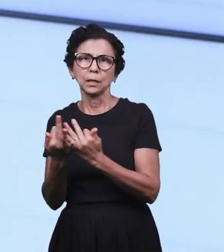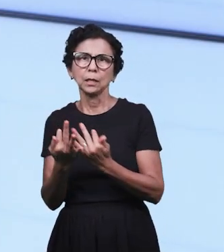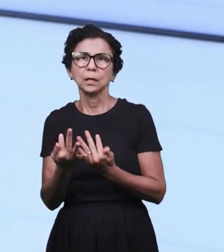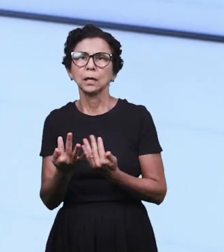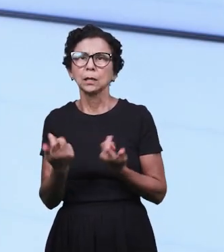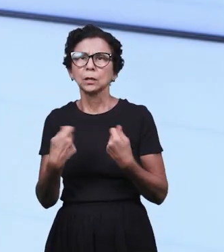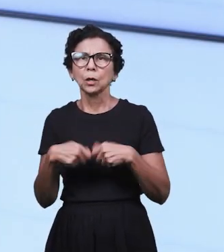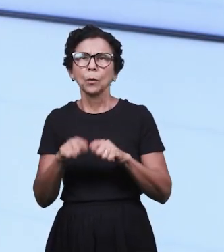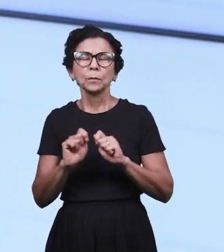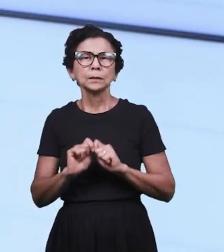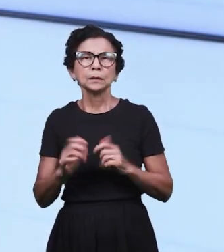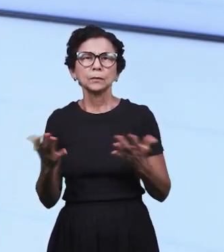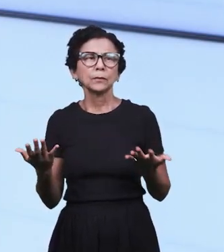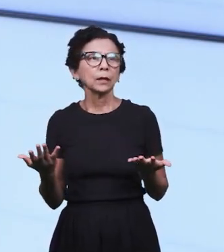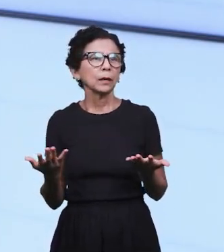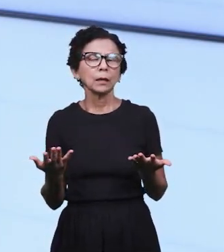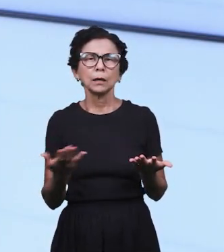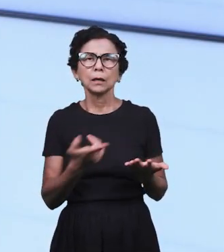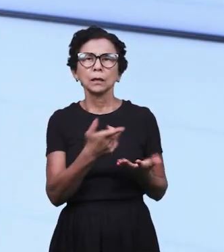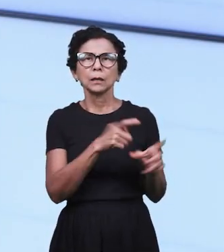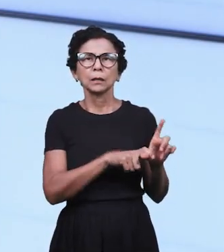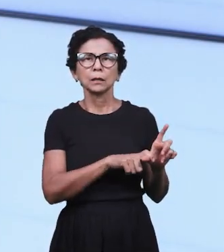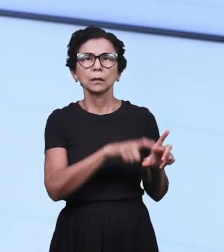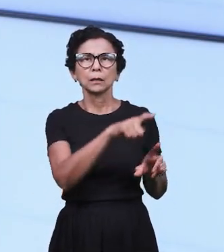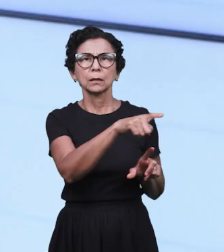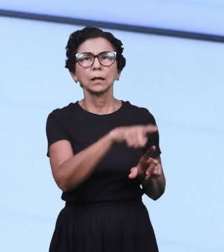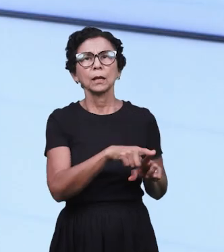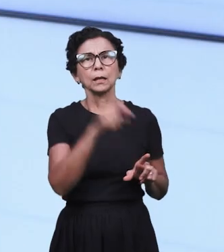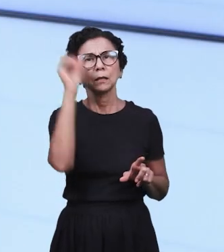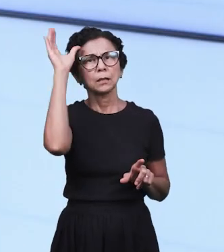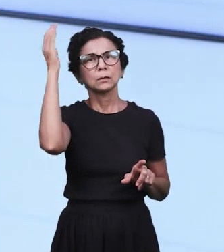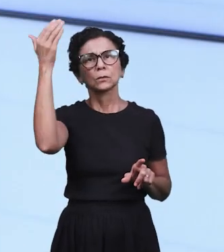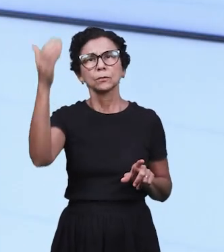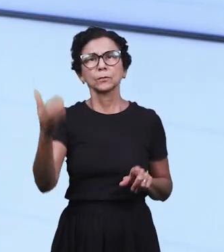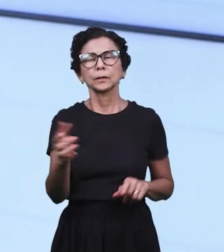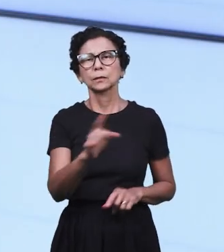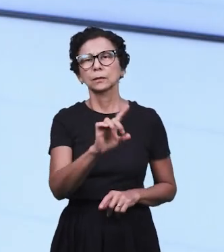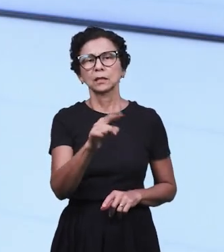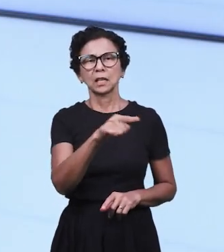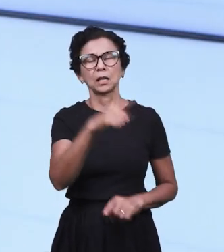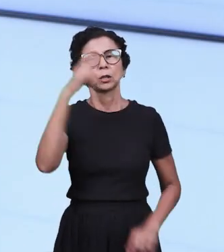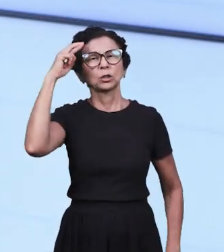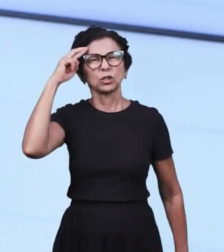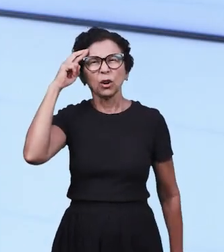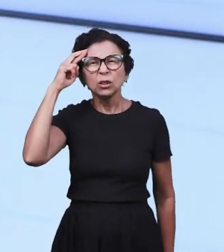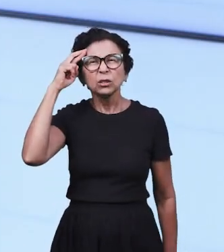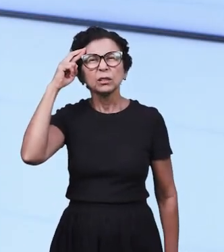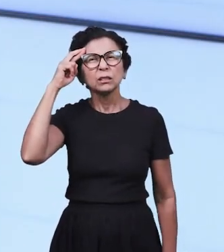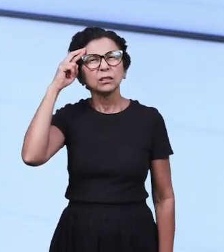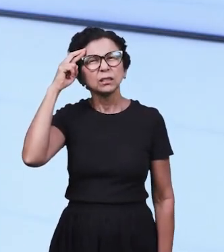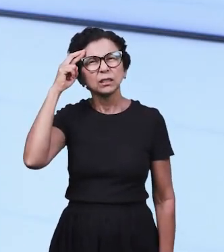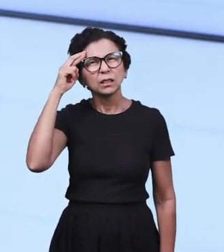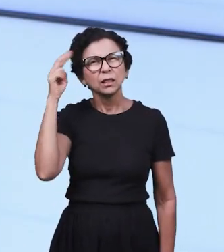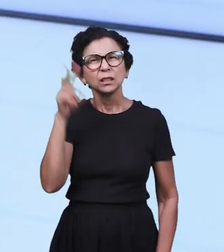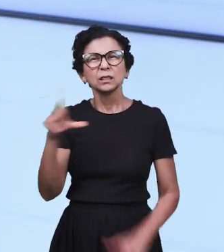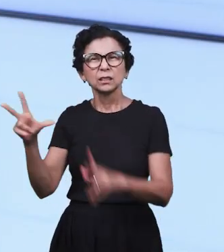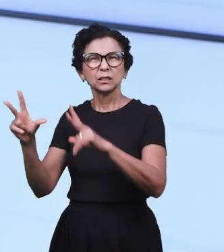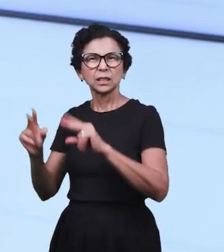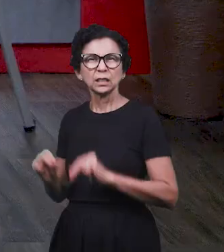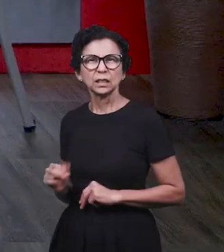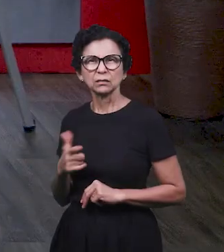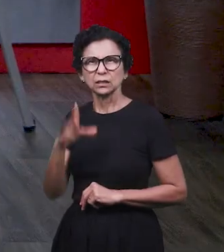ali e acha que, por razões dele, por motivos dele, ele é o dono e os outros herdeiros não teriam mais direito,